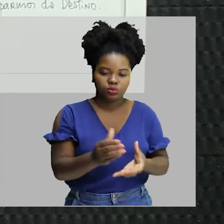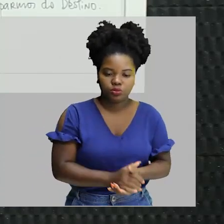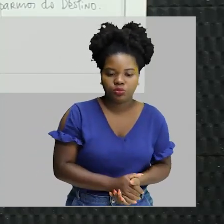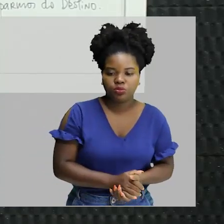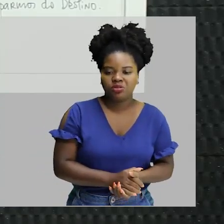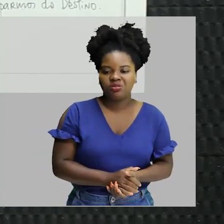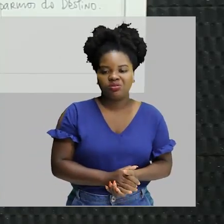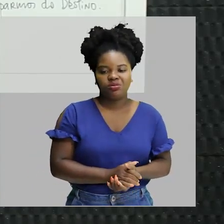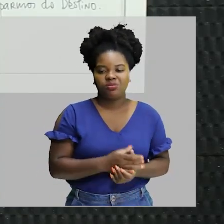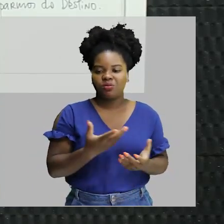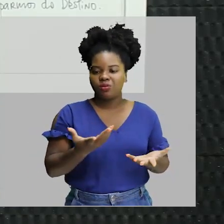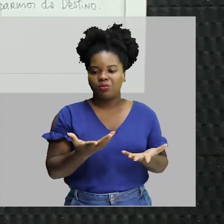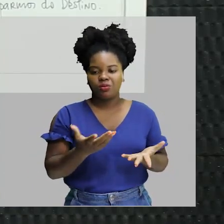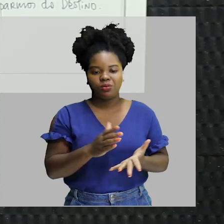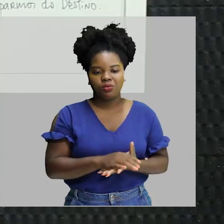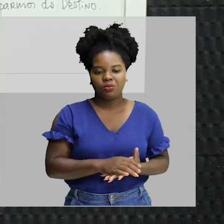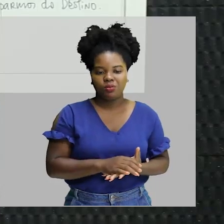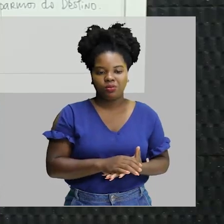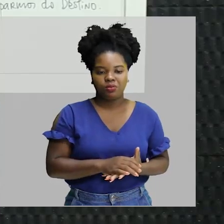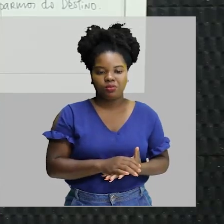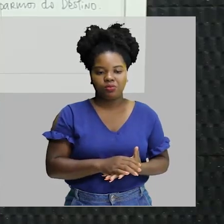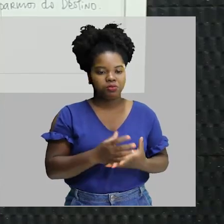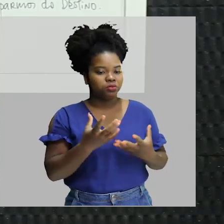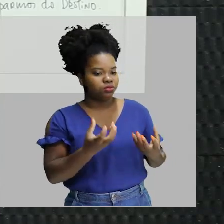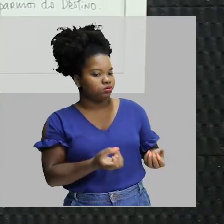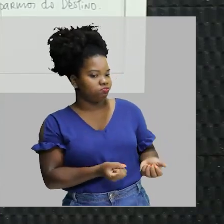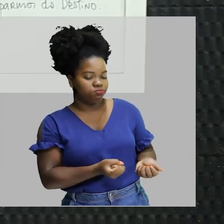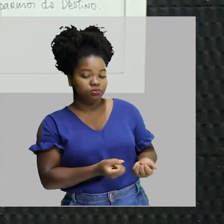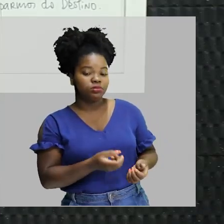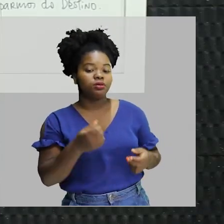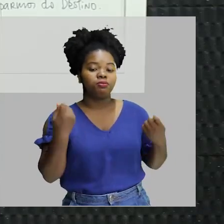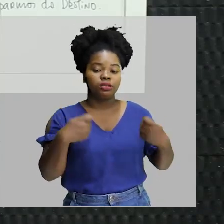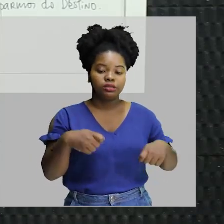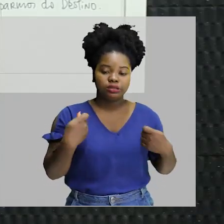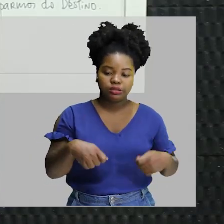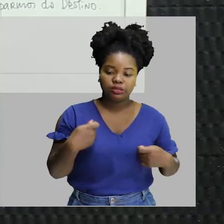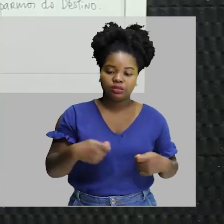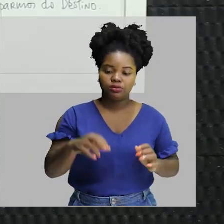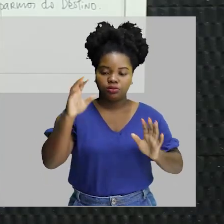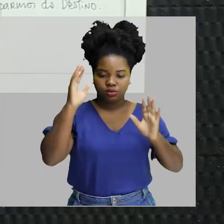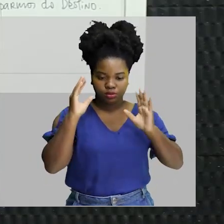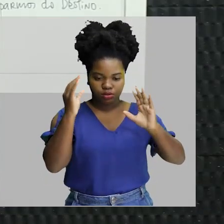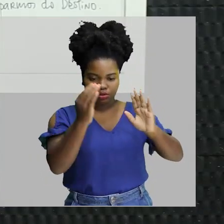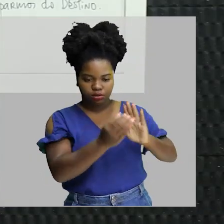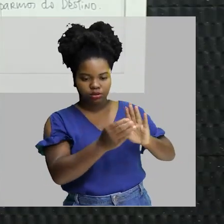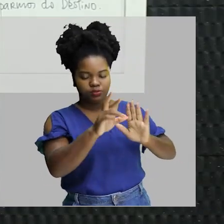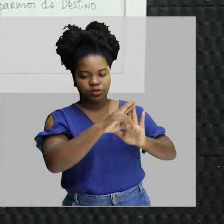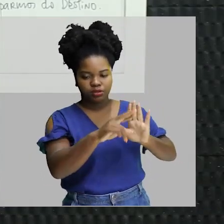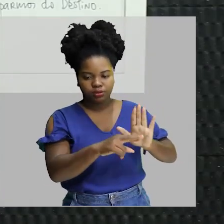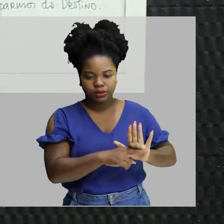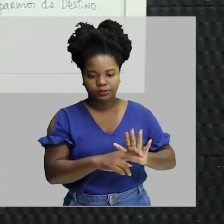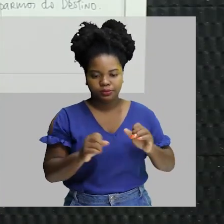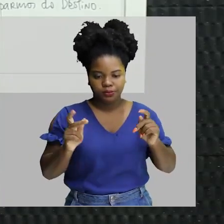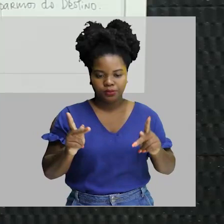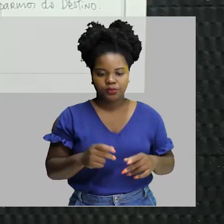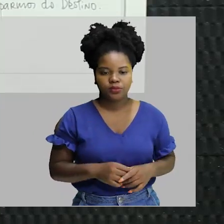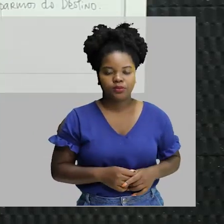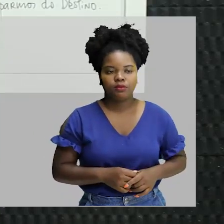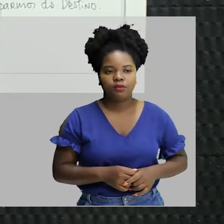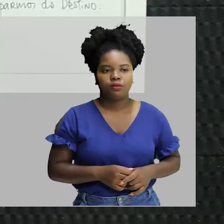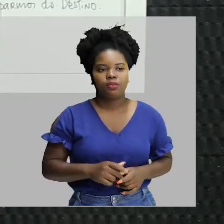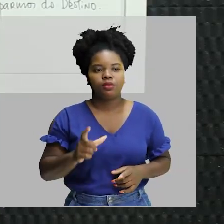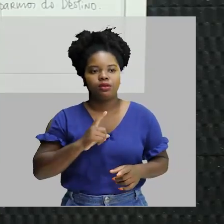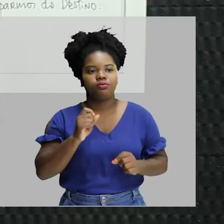destes desígnios do destino. Nós temos de cumprir aquilo que ele vai estabelecer, certo? Então, aqui vem